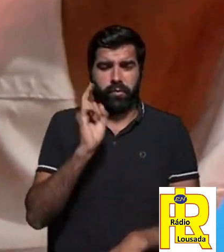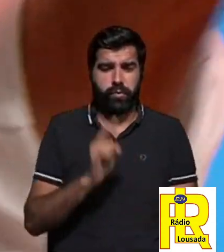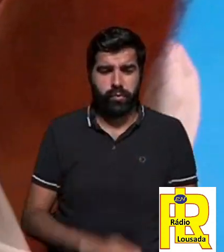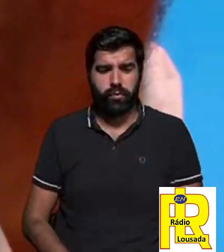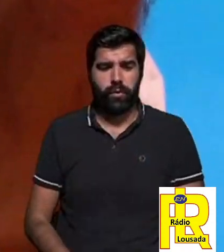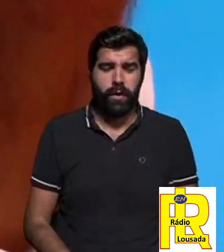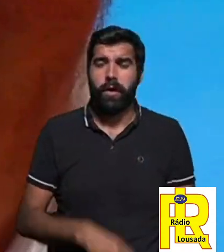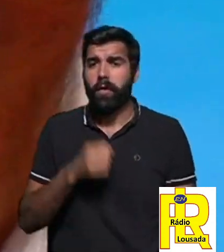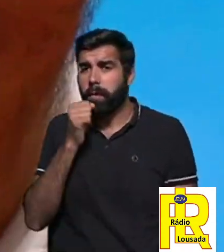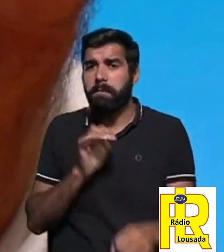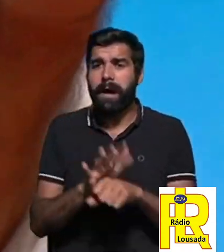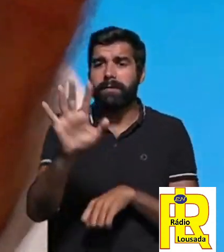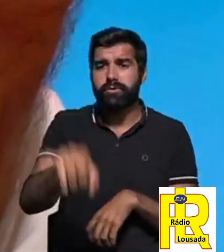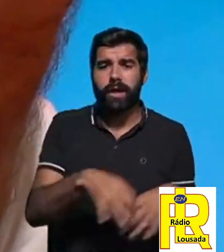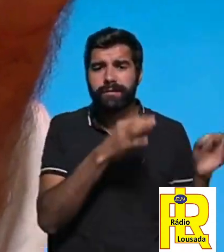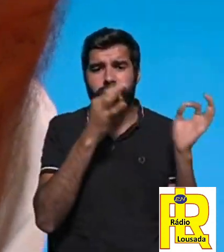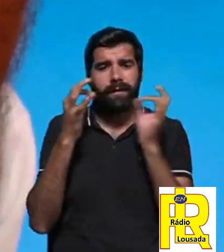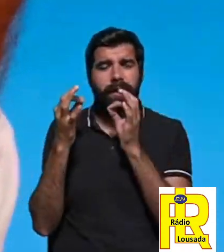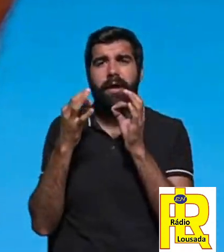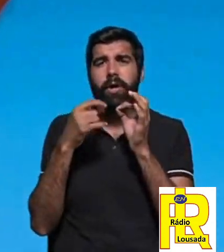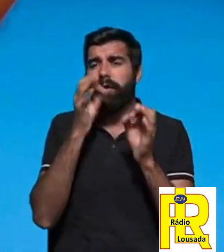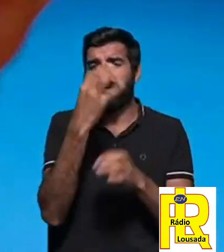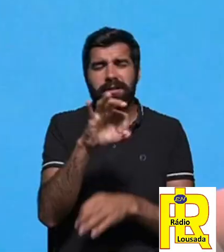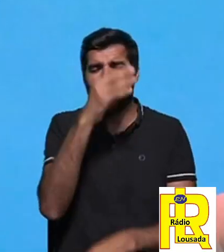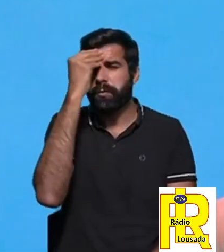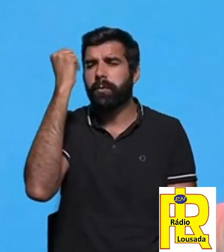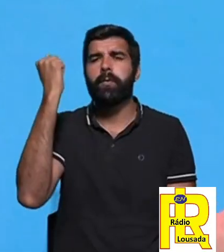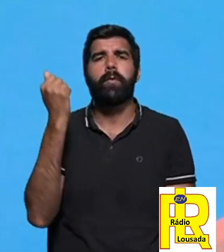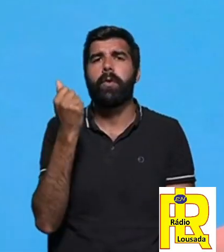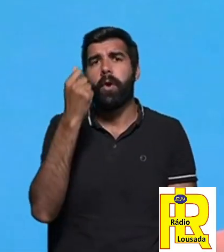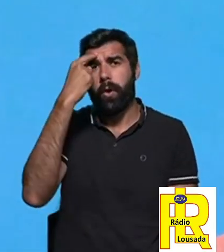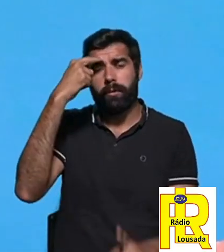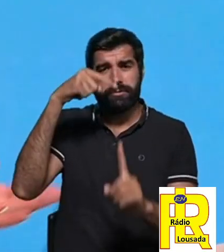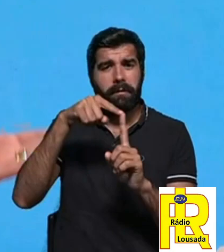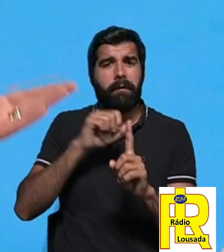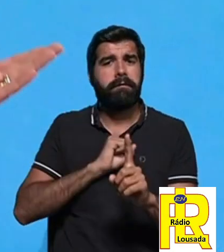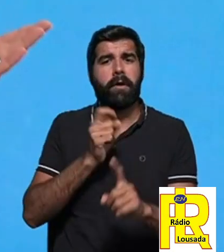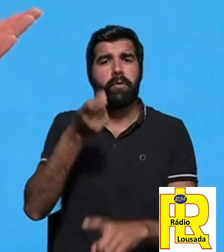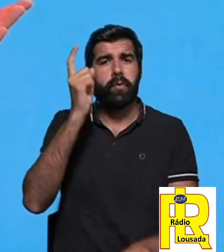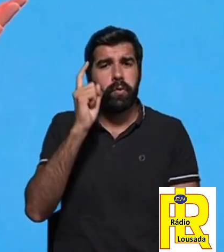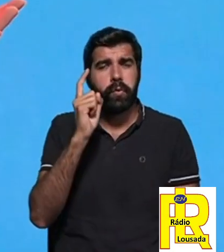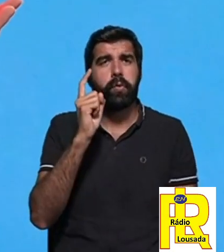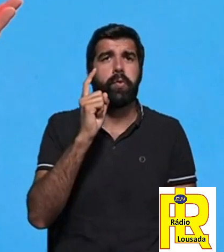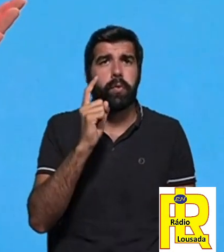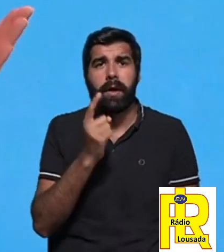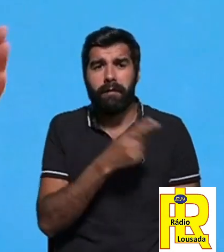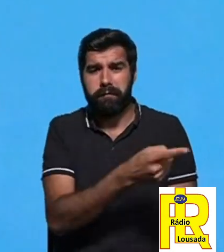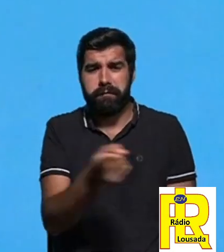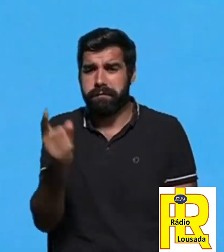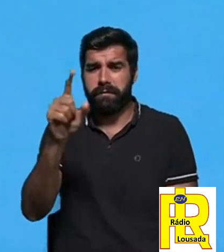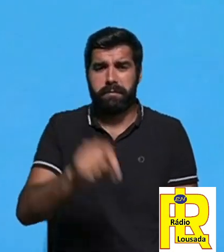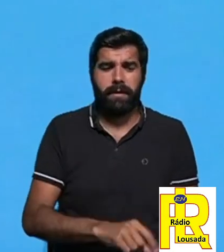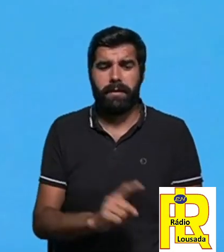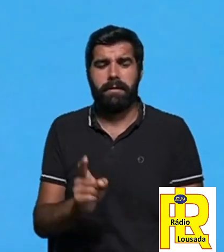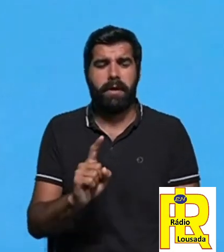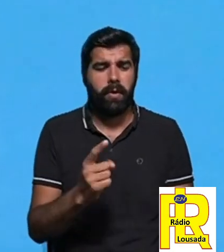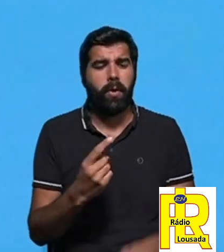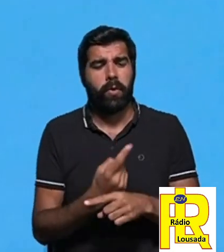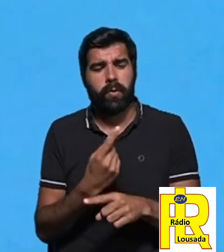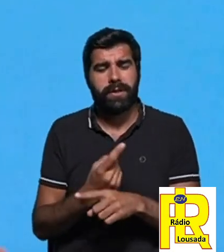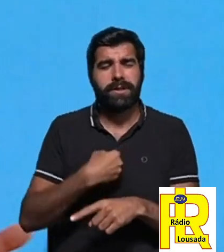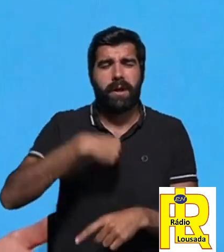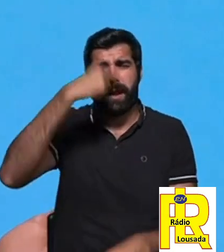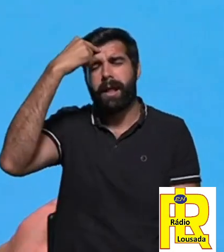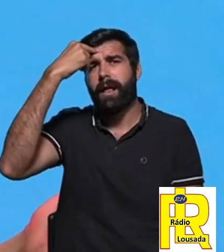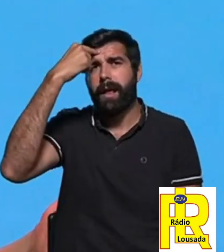buscar sardinha, já me esqueci do francês. A ideia não é minha, nem minha nem de vocês. Coisas que eu tenho na